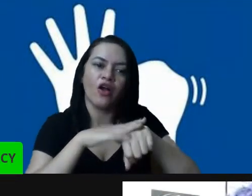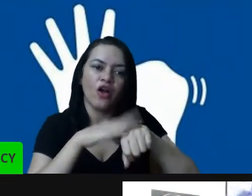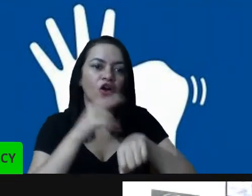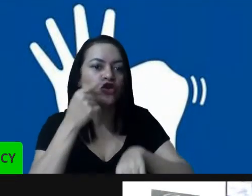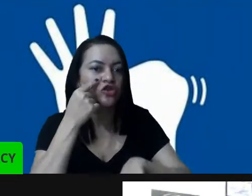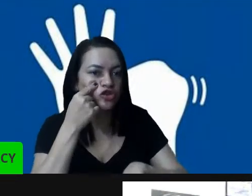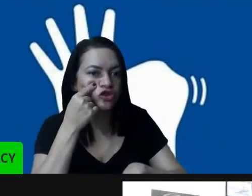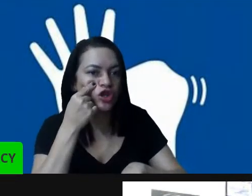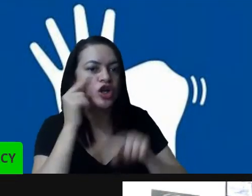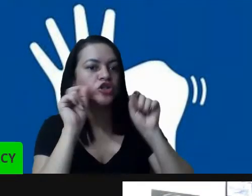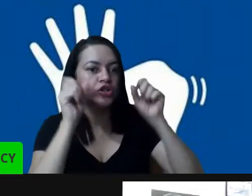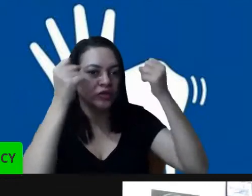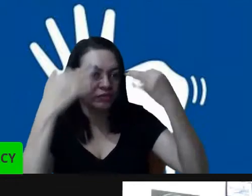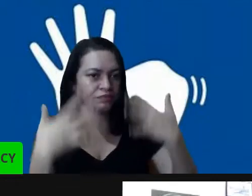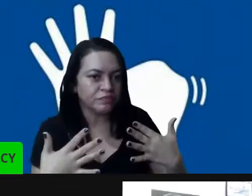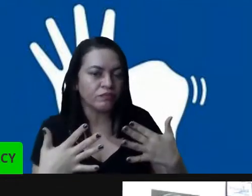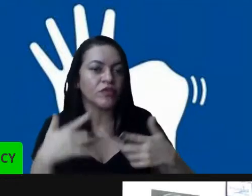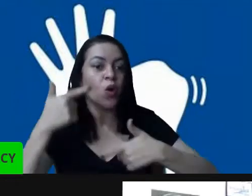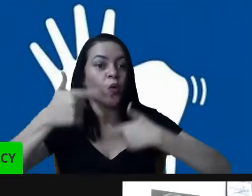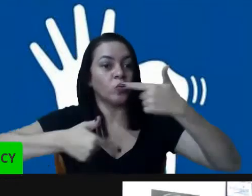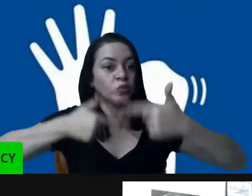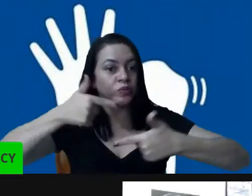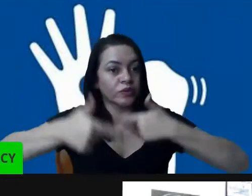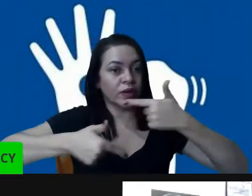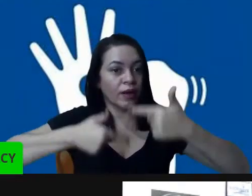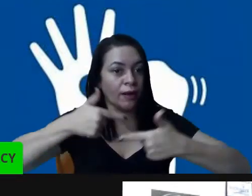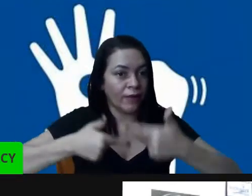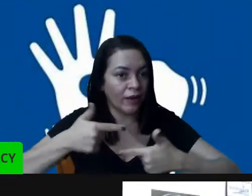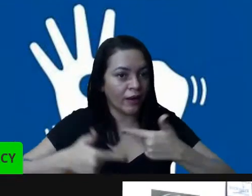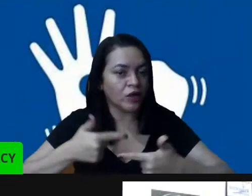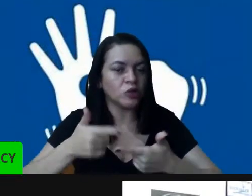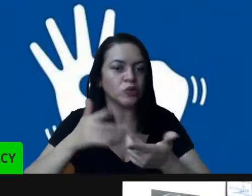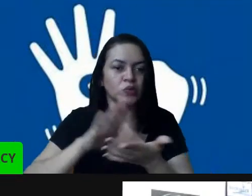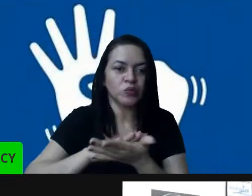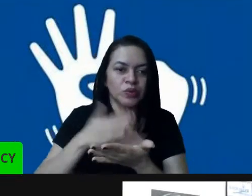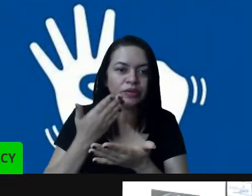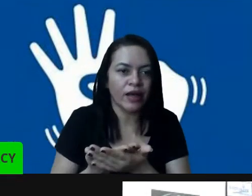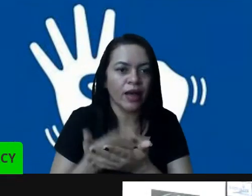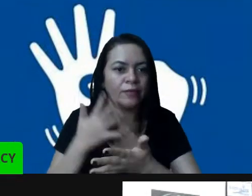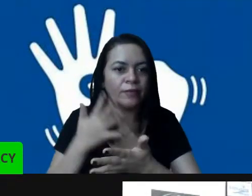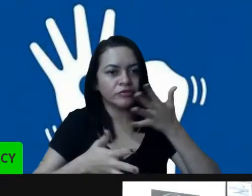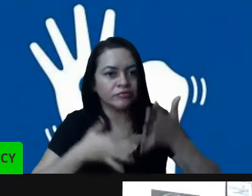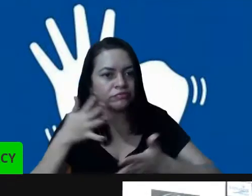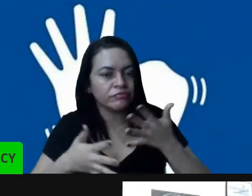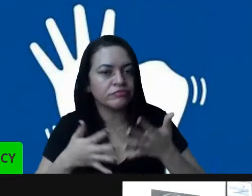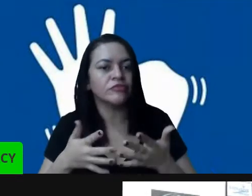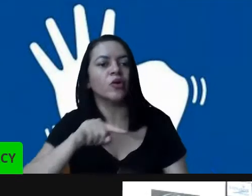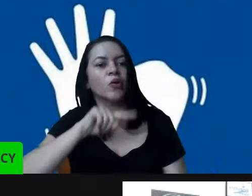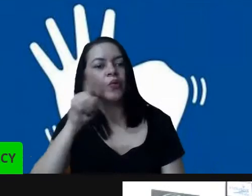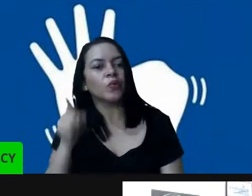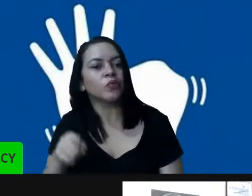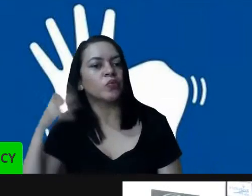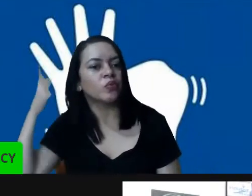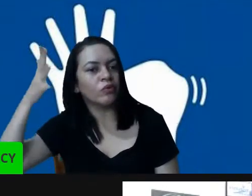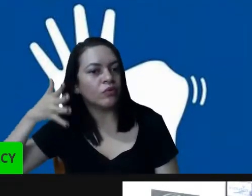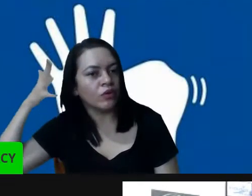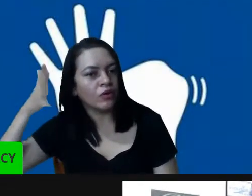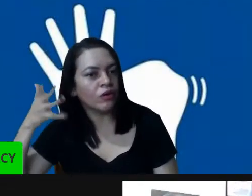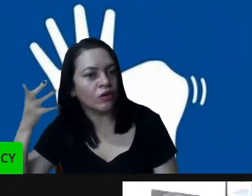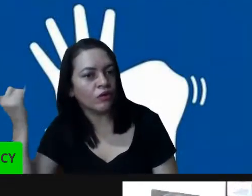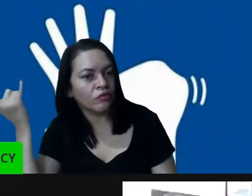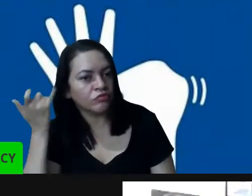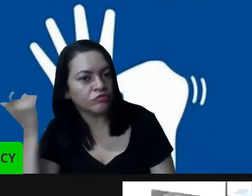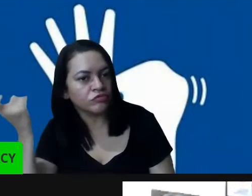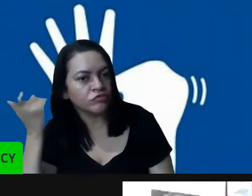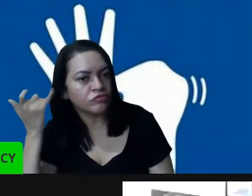coisa. O trabalho do intérprete de Libras, o trabalho do audiodescritor e de todas as outras pessoas que